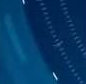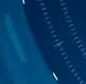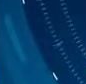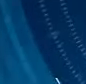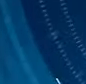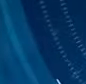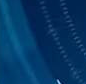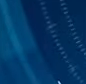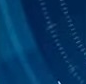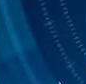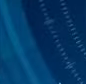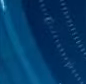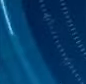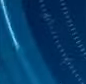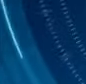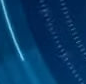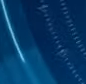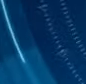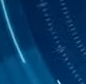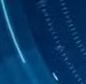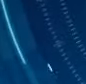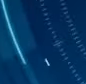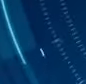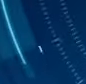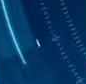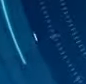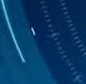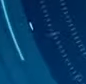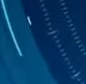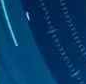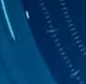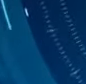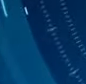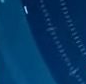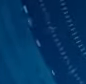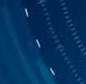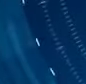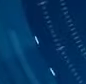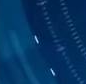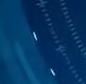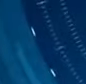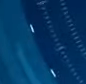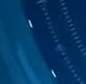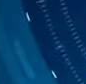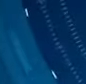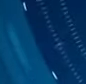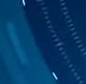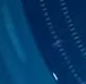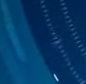Antropolitana. Inscreva-se no vestibular 2021 e tenha benefícios exclusivos.